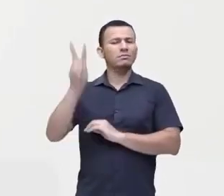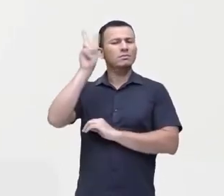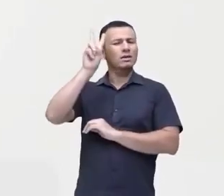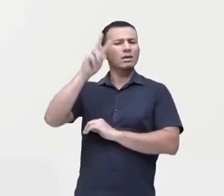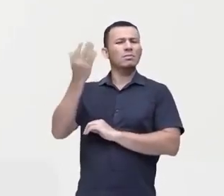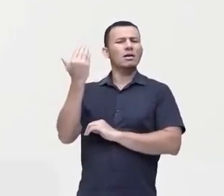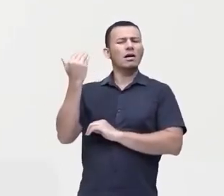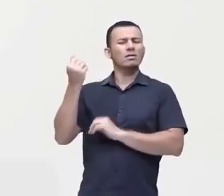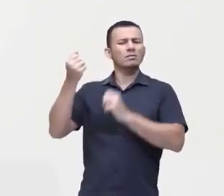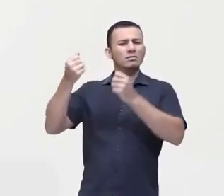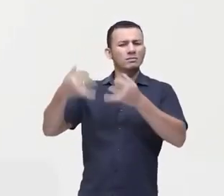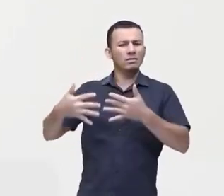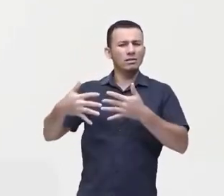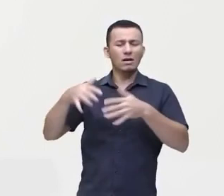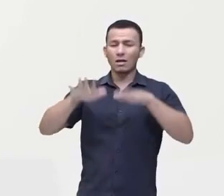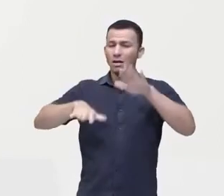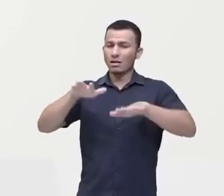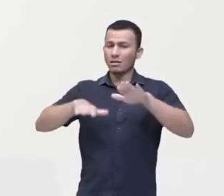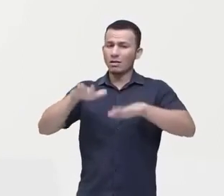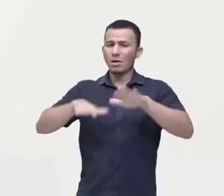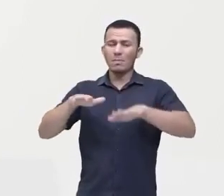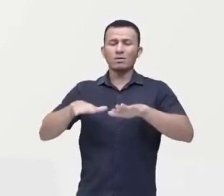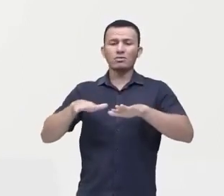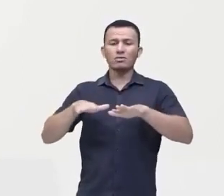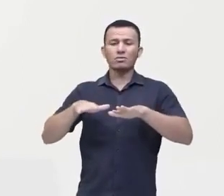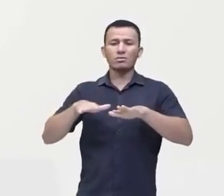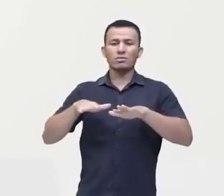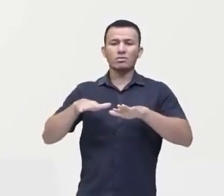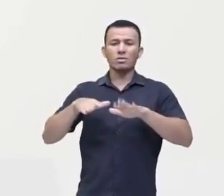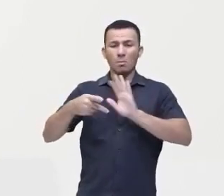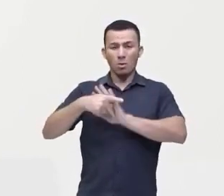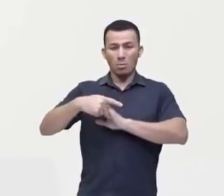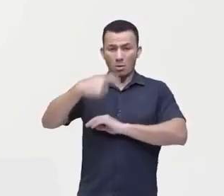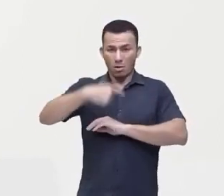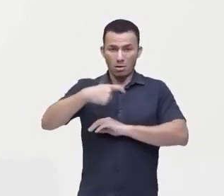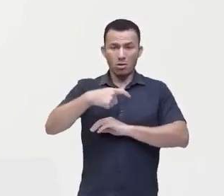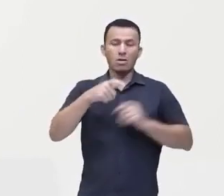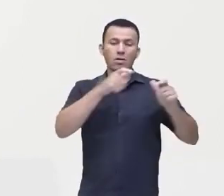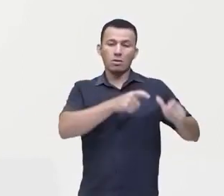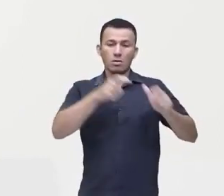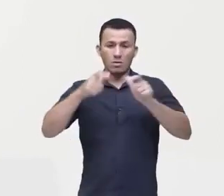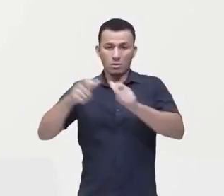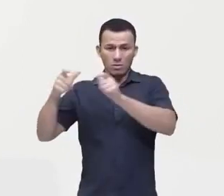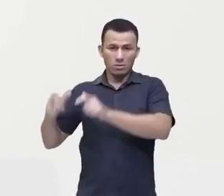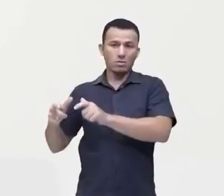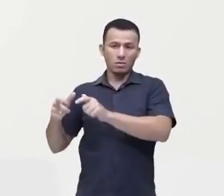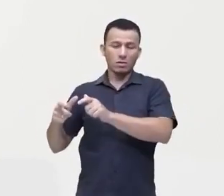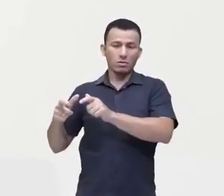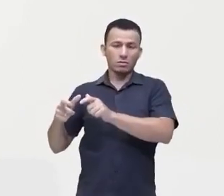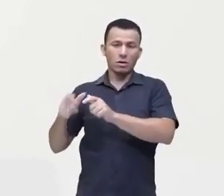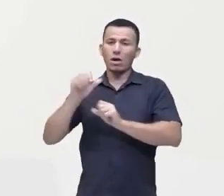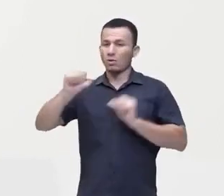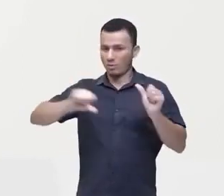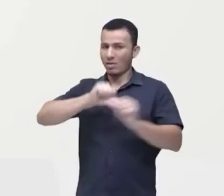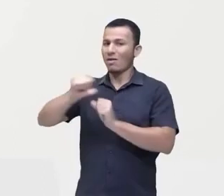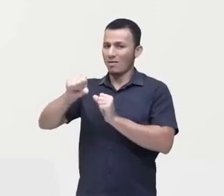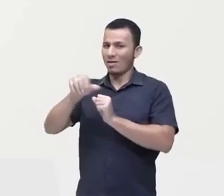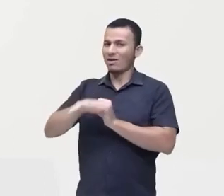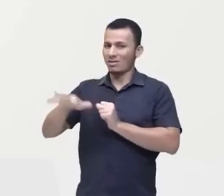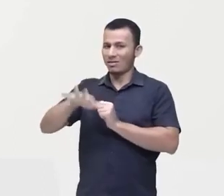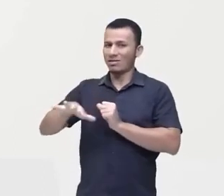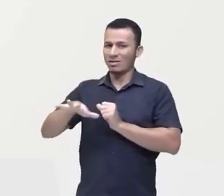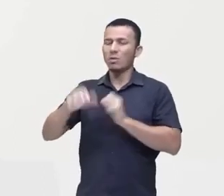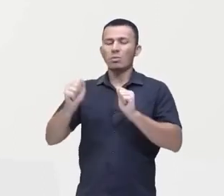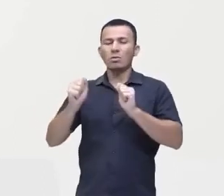ó, dependendo do da nossa localização, o nosso ponto de referência muda. A gente pode estar